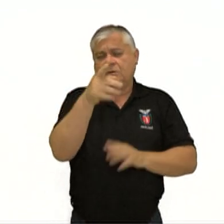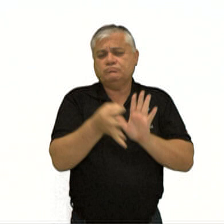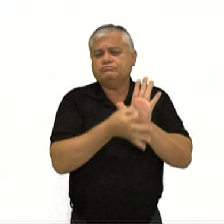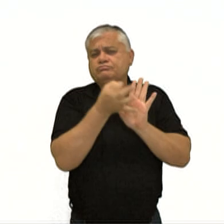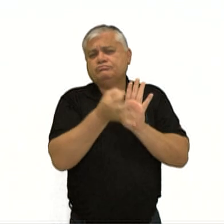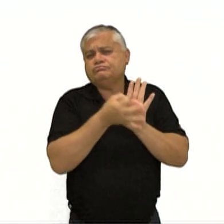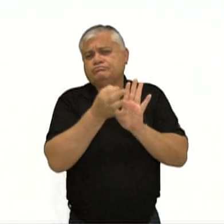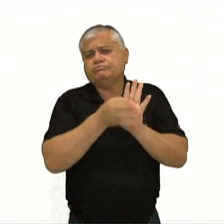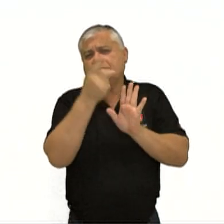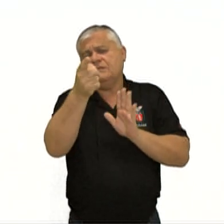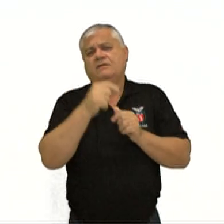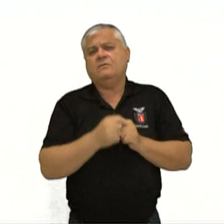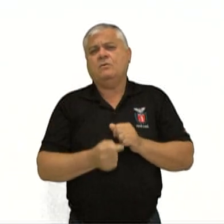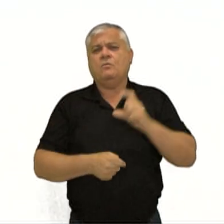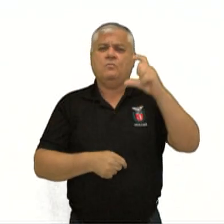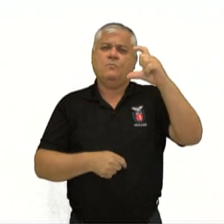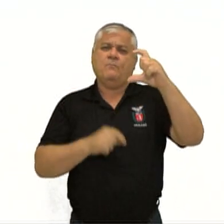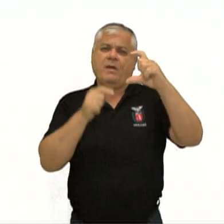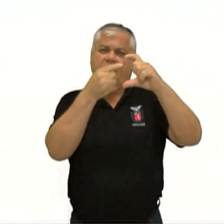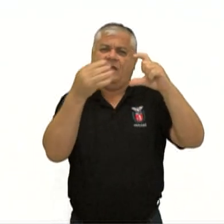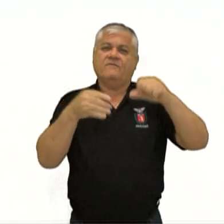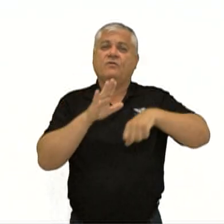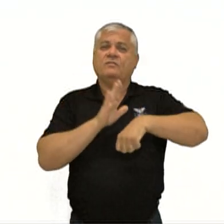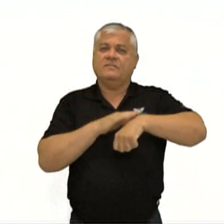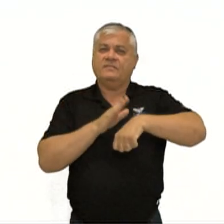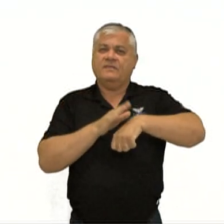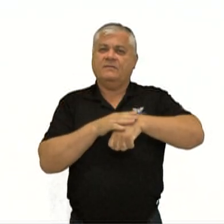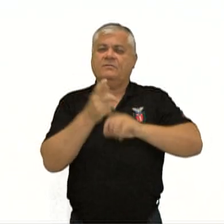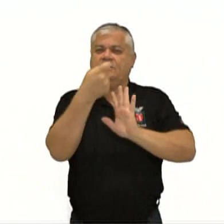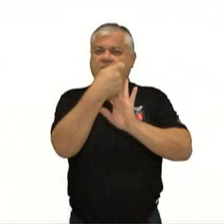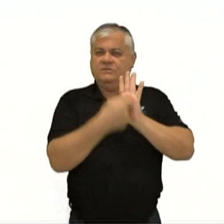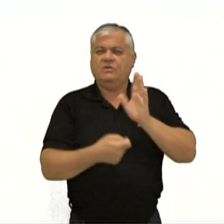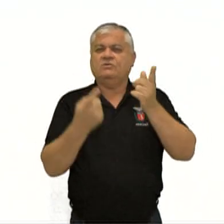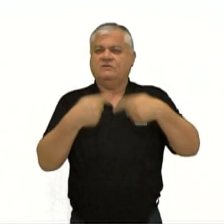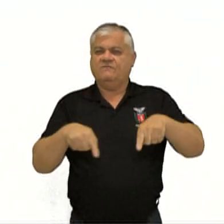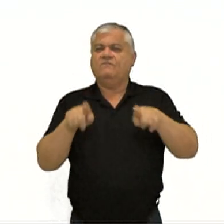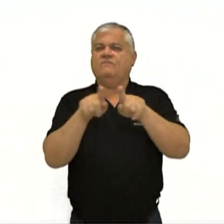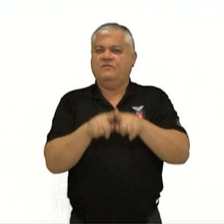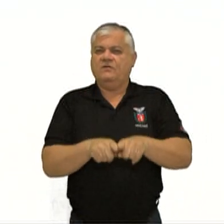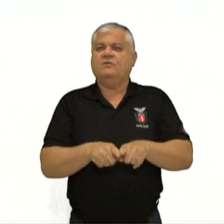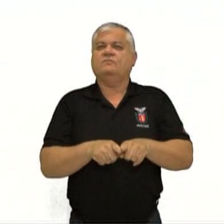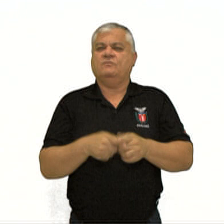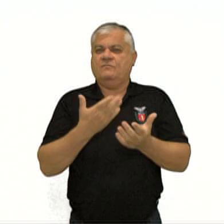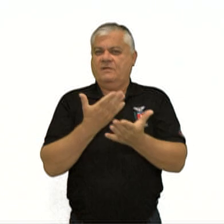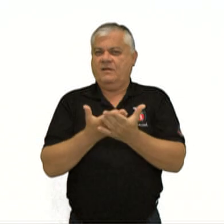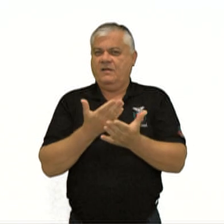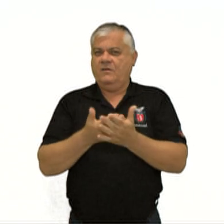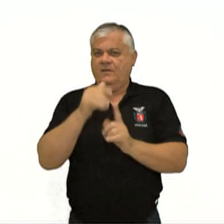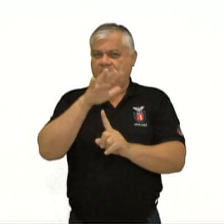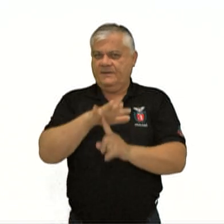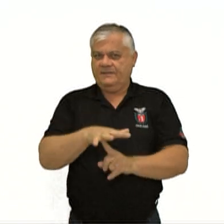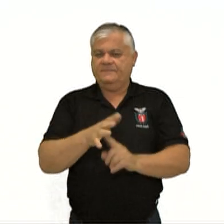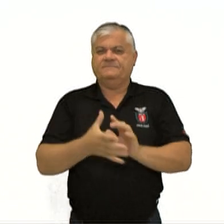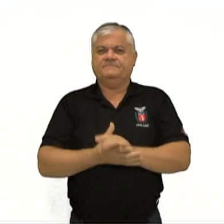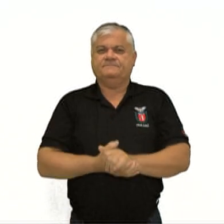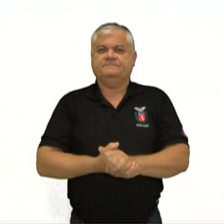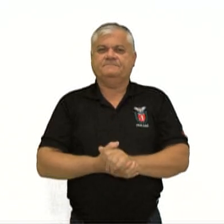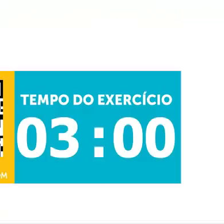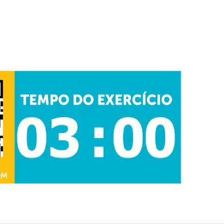sobre o assunto em pelo menos um parágrafo. Tempo para você escrever e já voltamos com nossa aula Paraná.